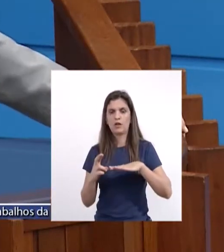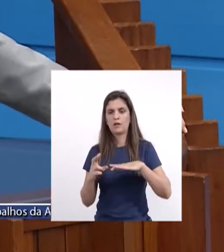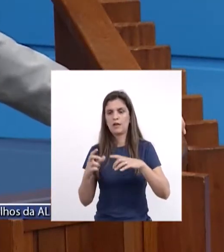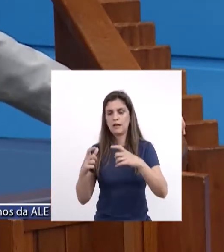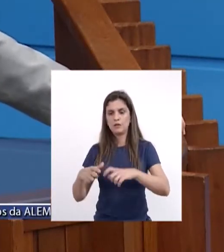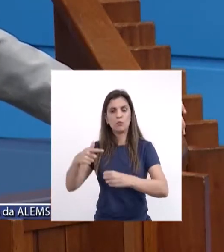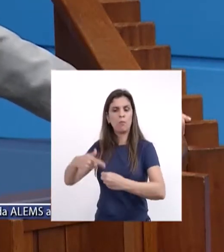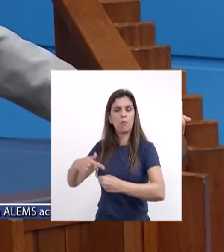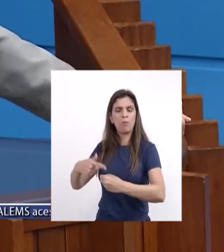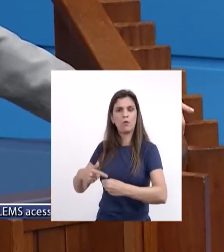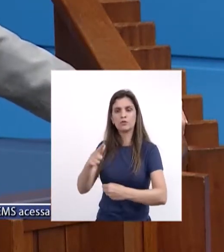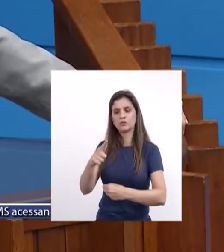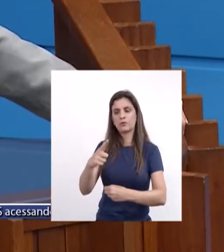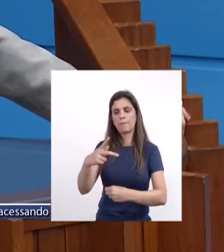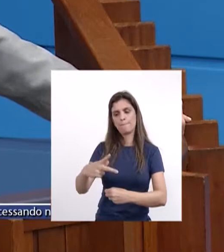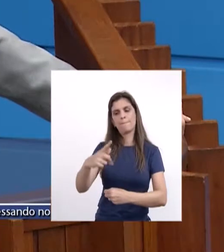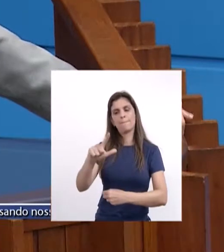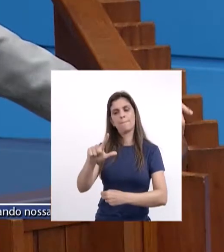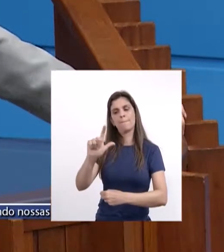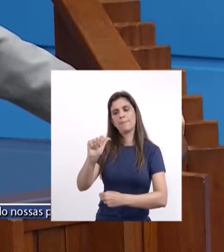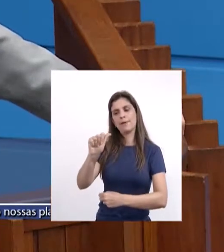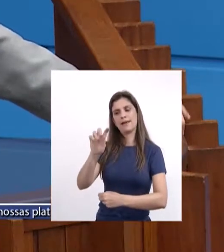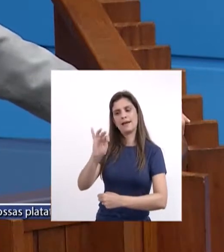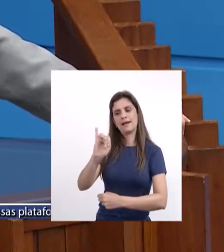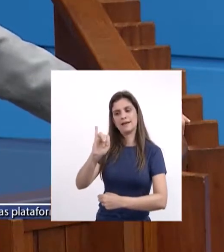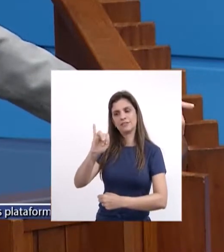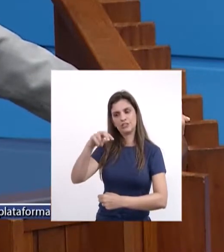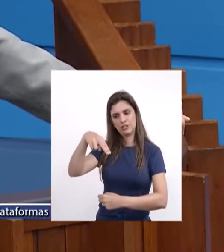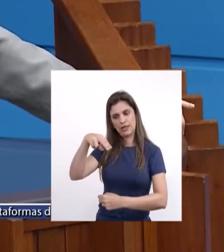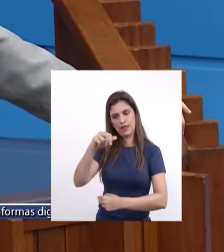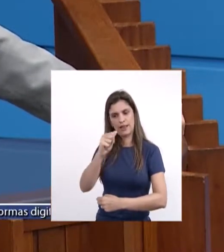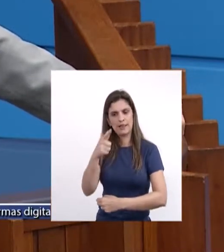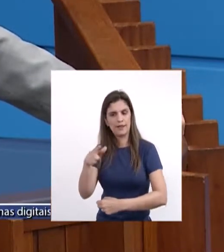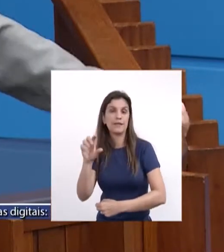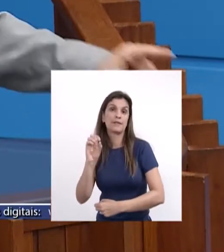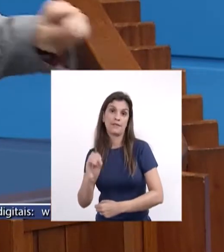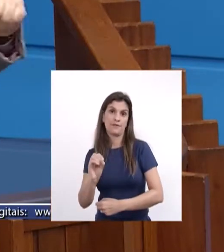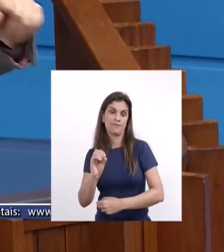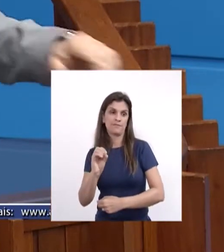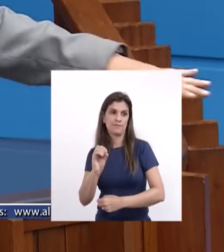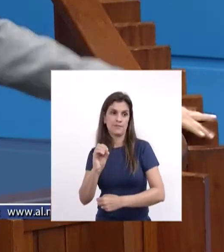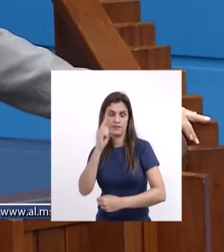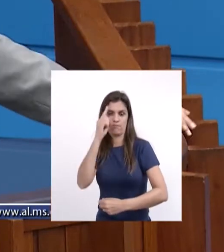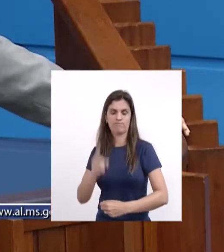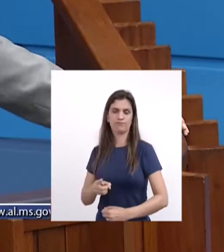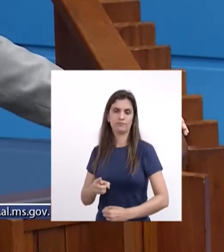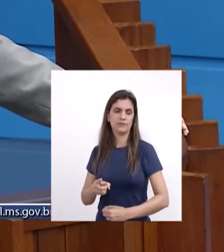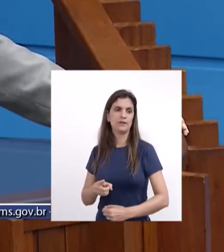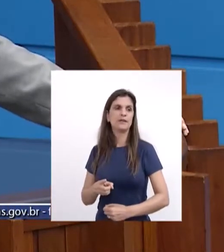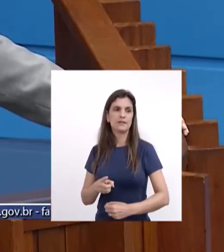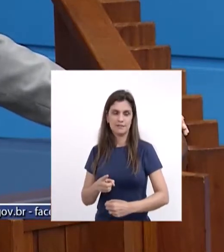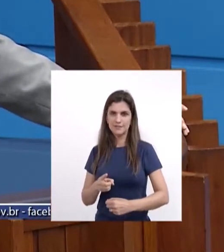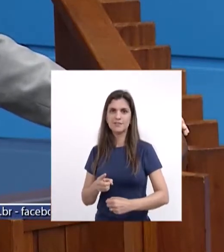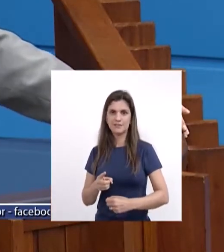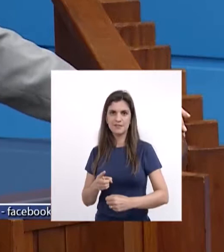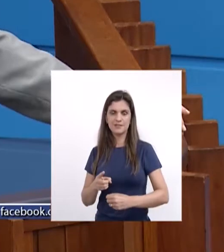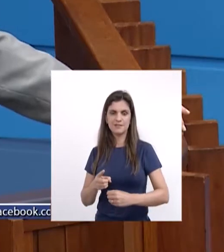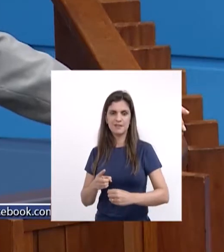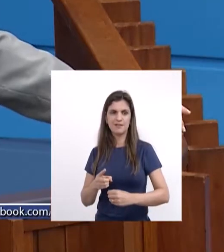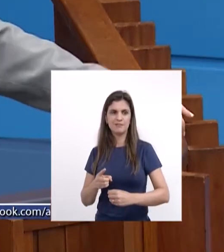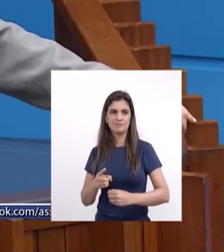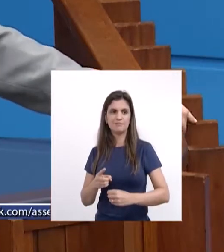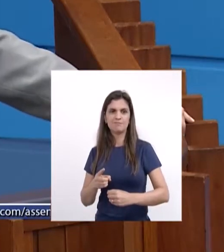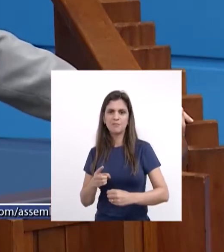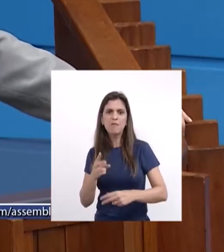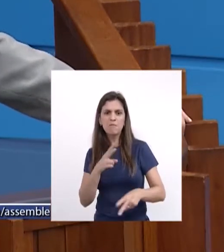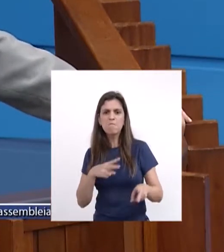que esta decisão, meu caro deputado Gerson Claro, ela começou a produzir resultado das rodovias do Mato Grosso